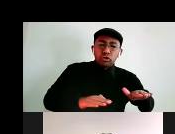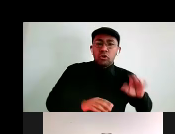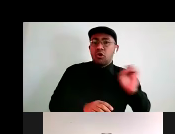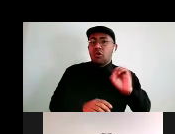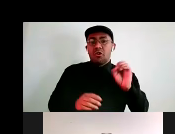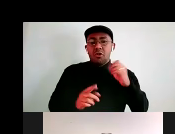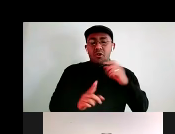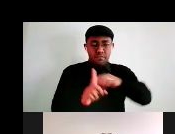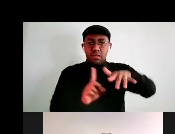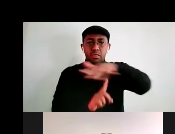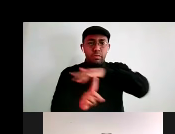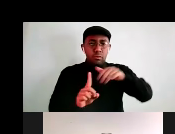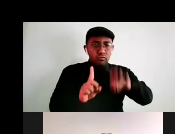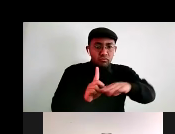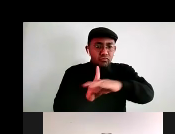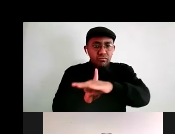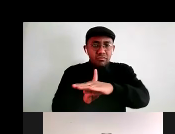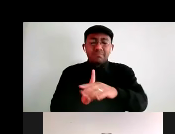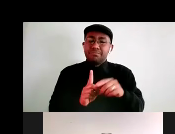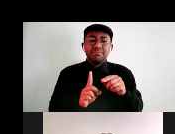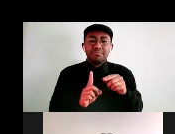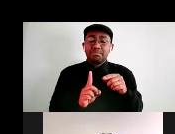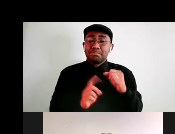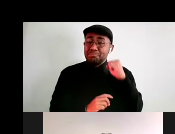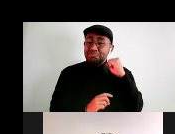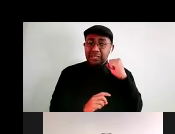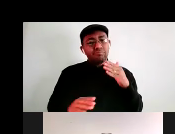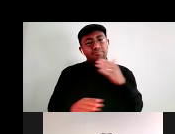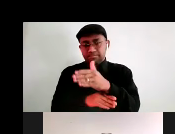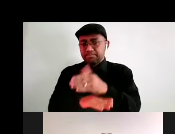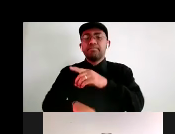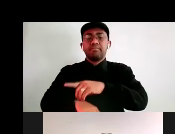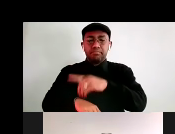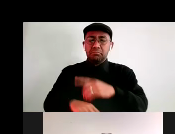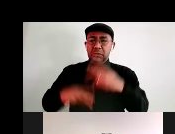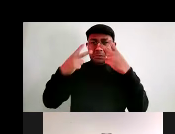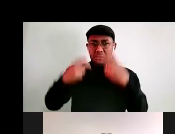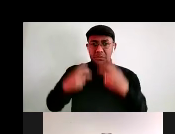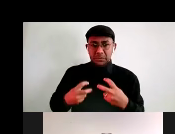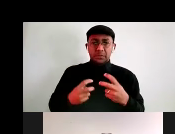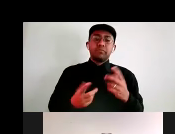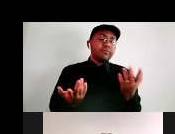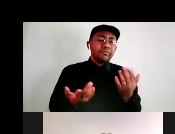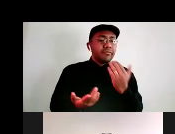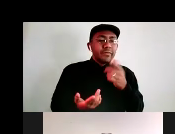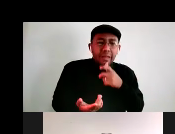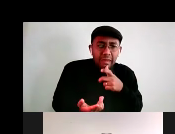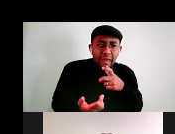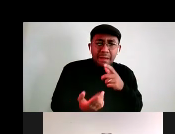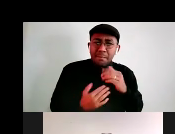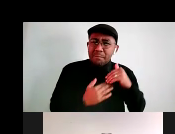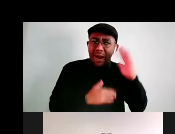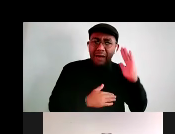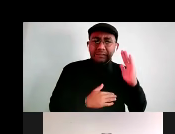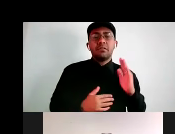se há crianças envolvidas. Se deve trabalhar com os grupos prioritários, os que estão sendo afetados, homens, gays, bissexuais, as